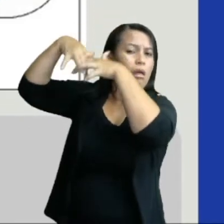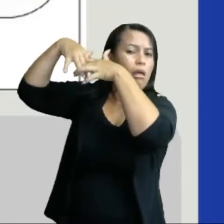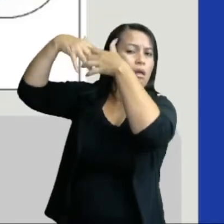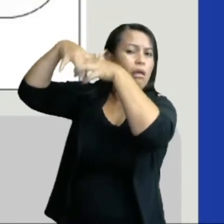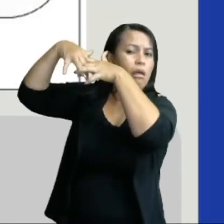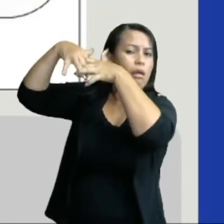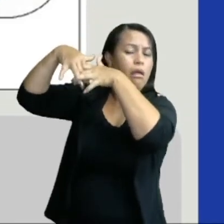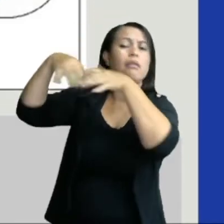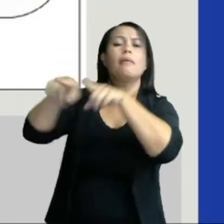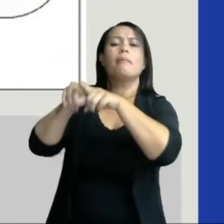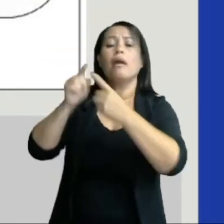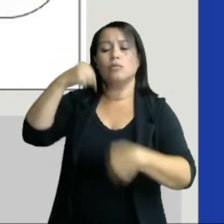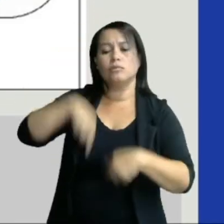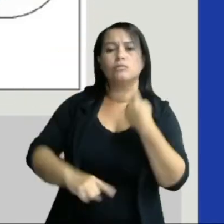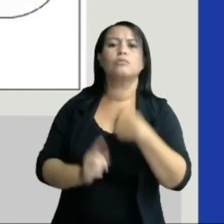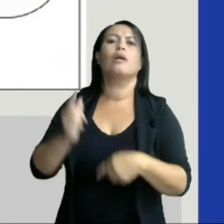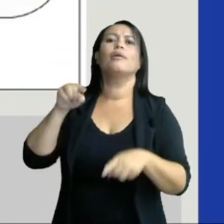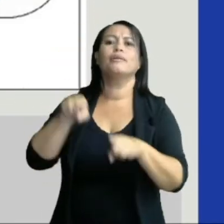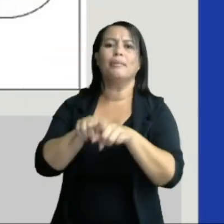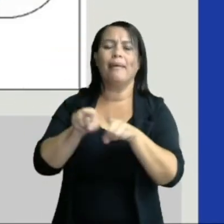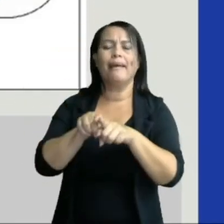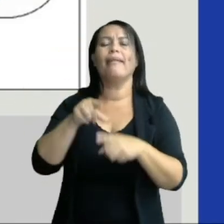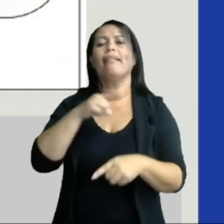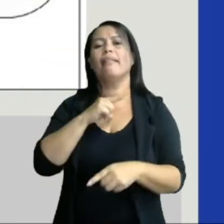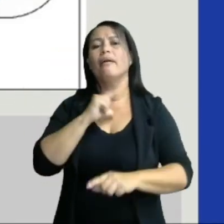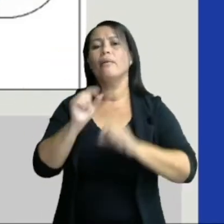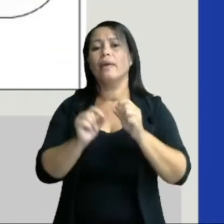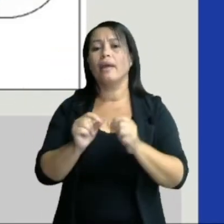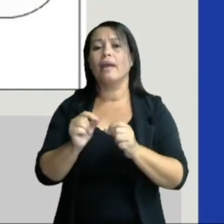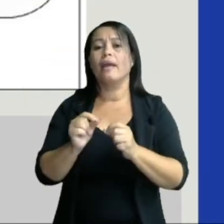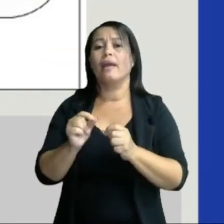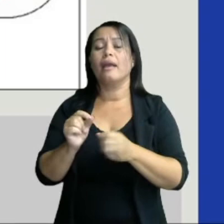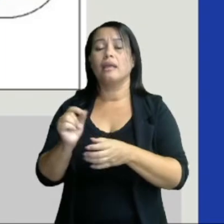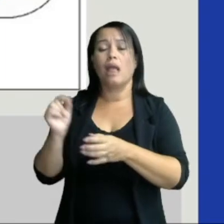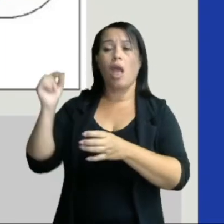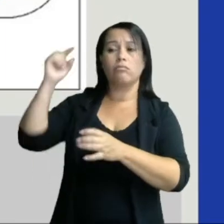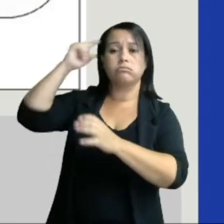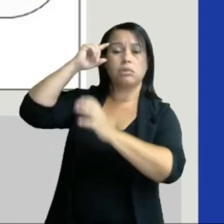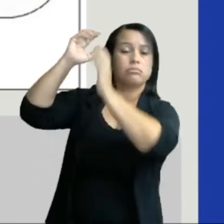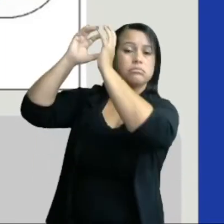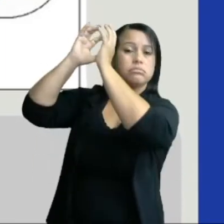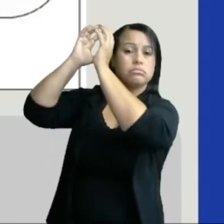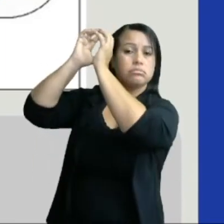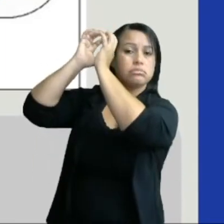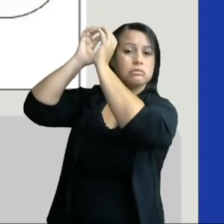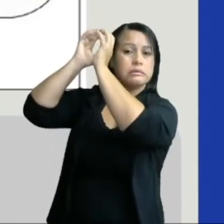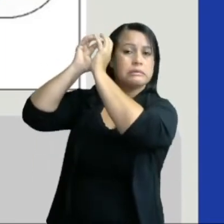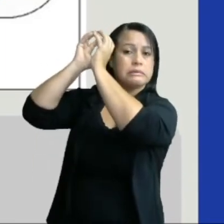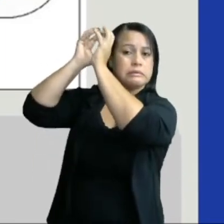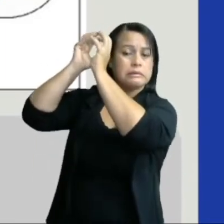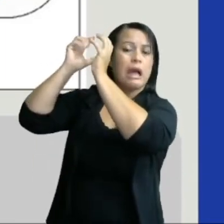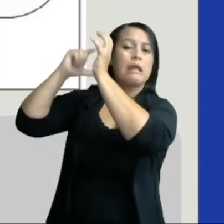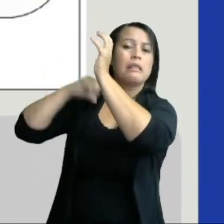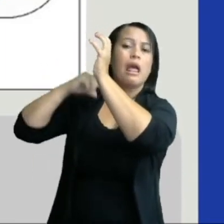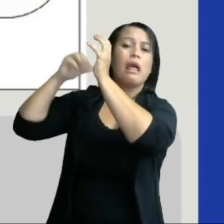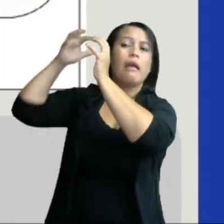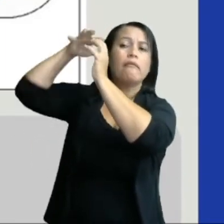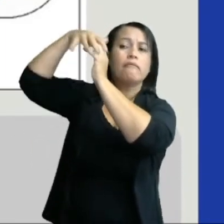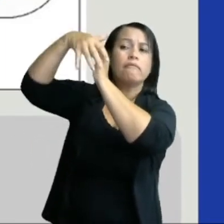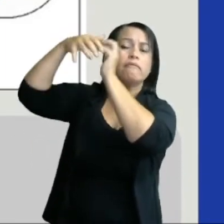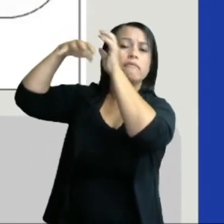de problemas circulatórios que afetam diretamente o nosso cérebro. Então nosso cérebro ele possui diversos vasos